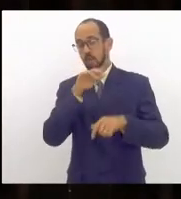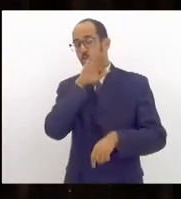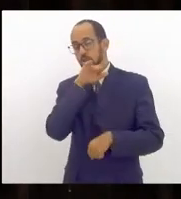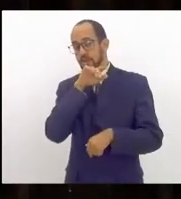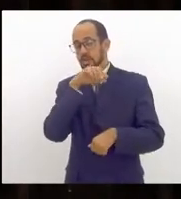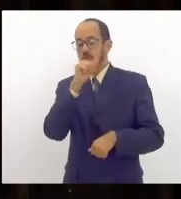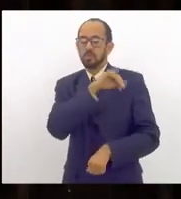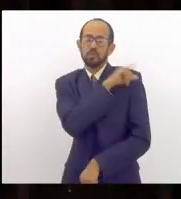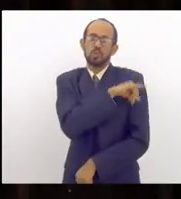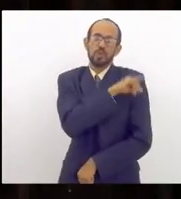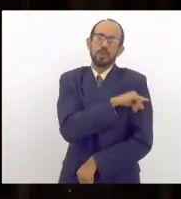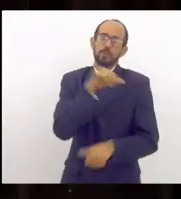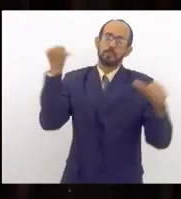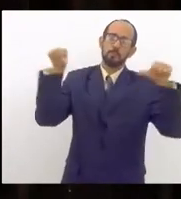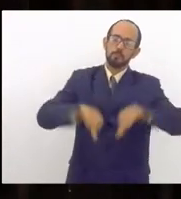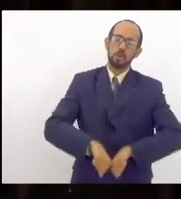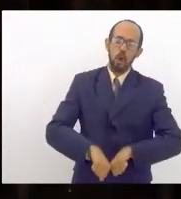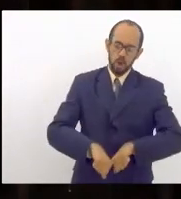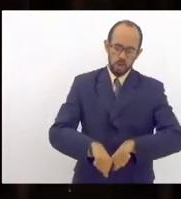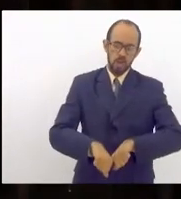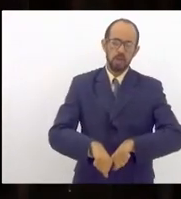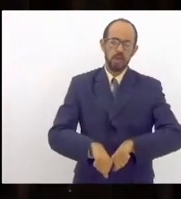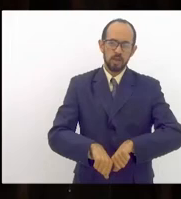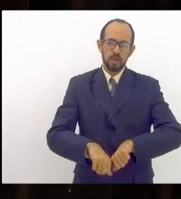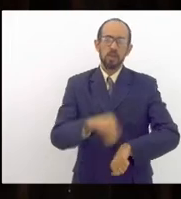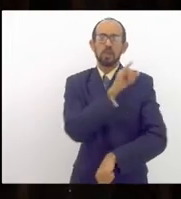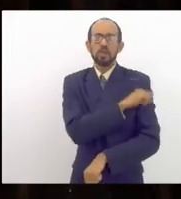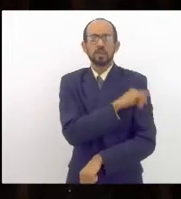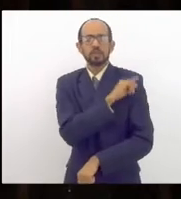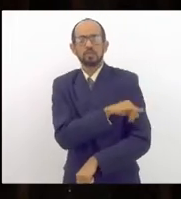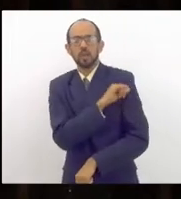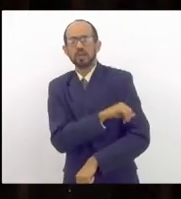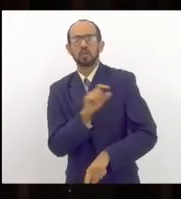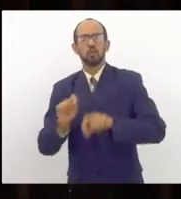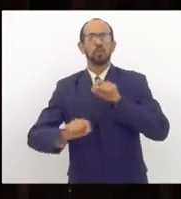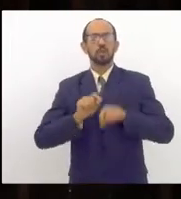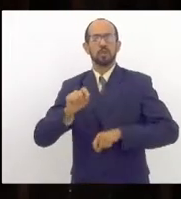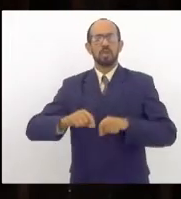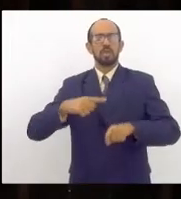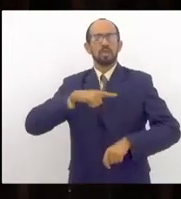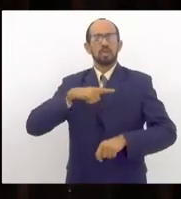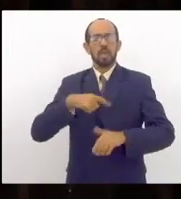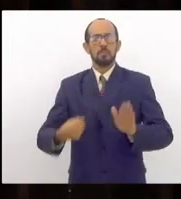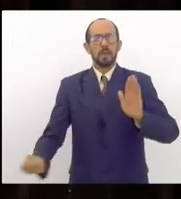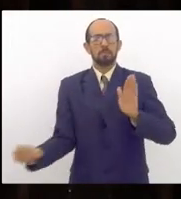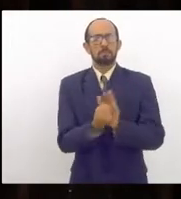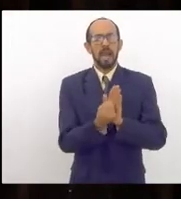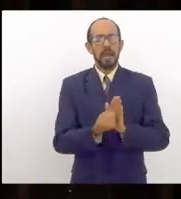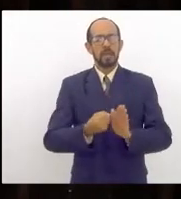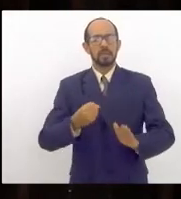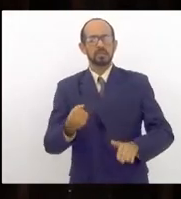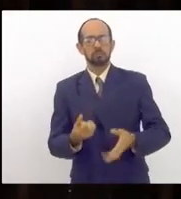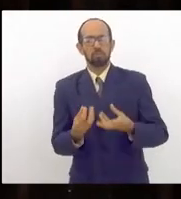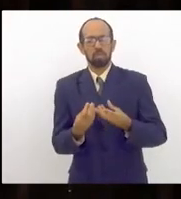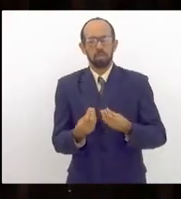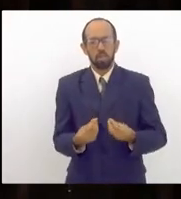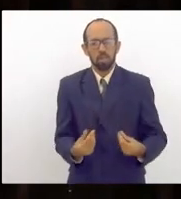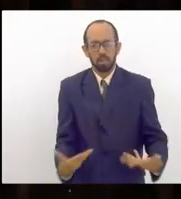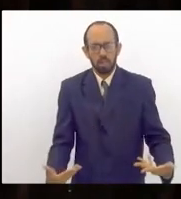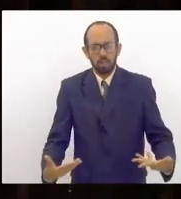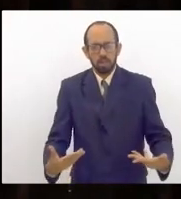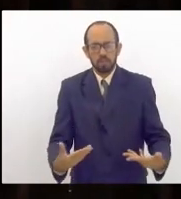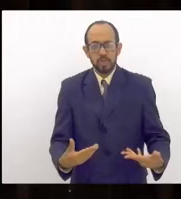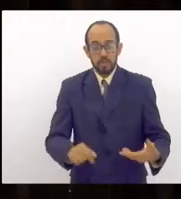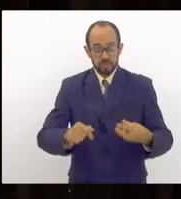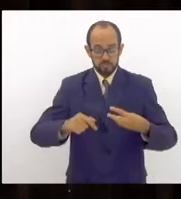E aí num rio que carrega triste marca de nesse período ter sido tá